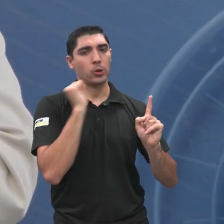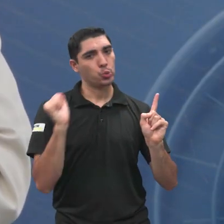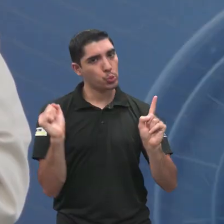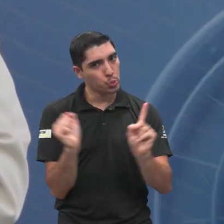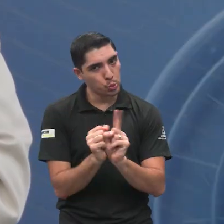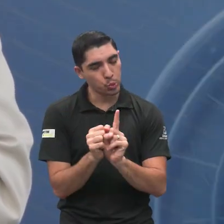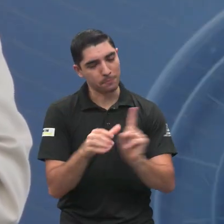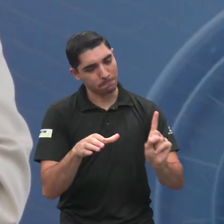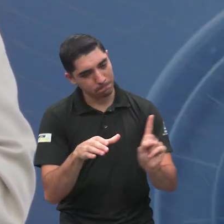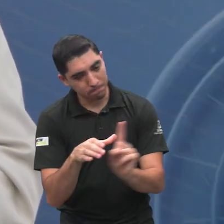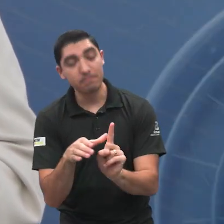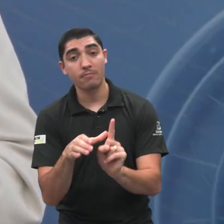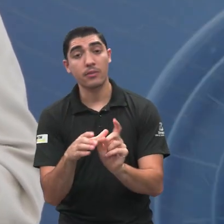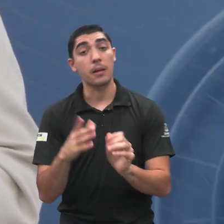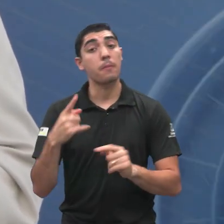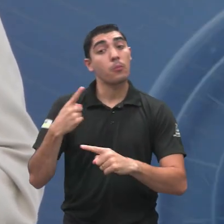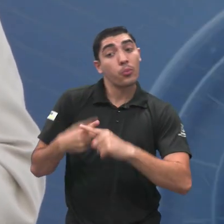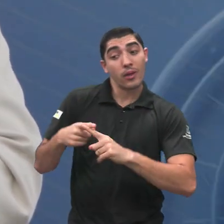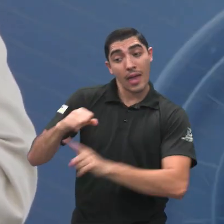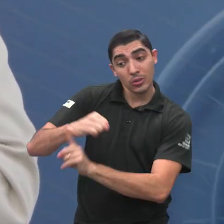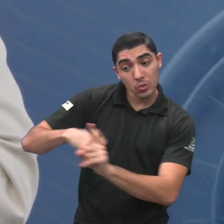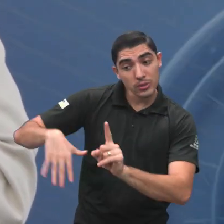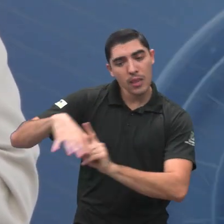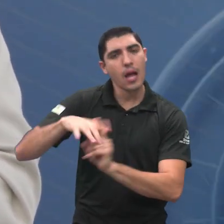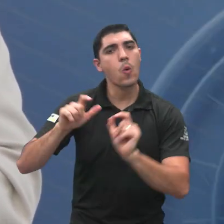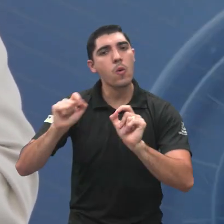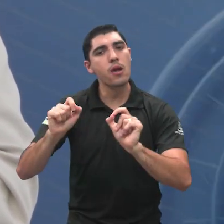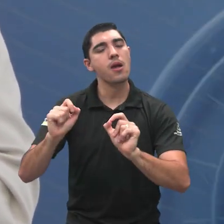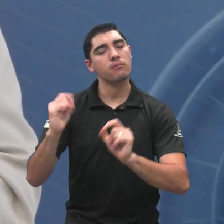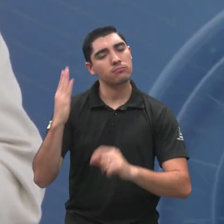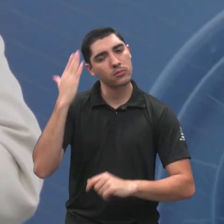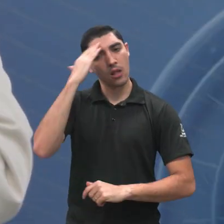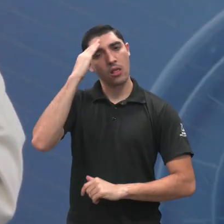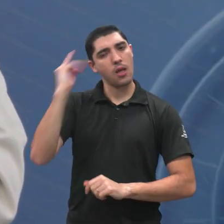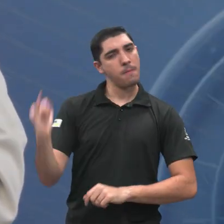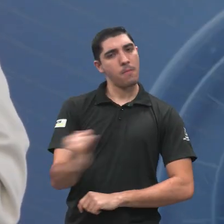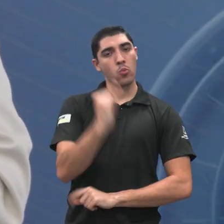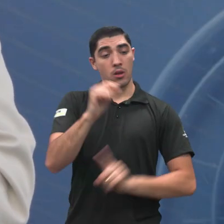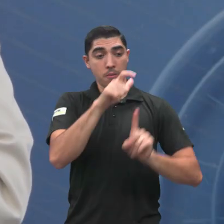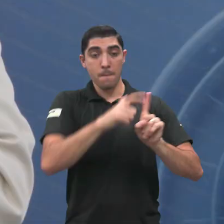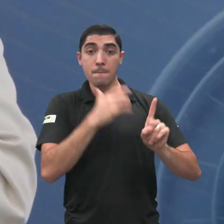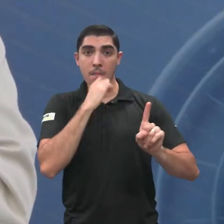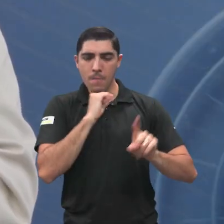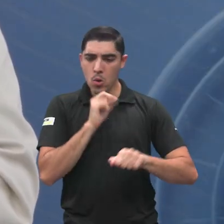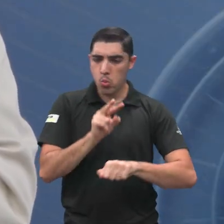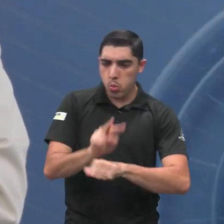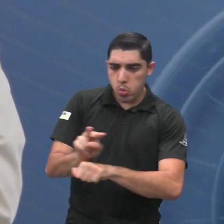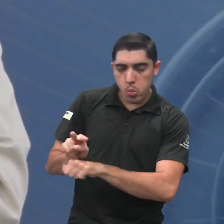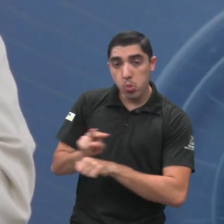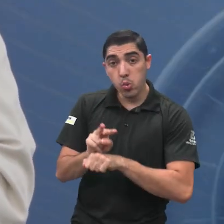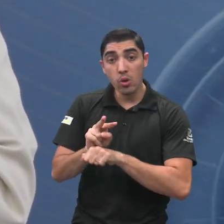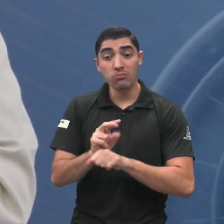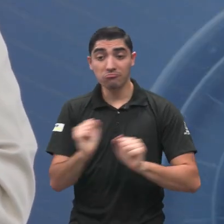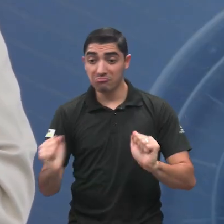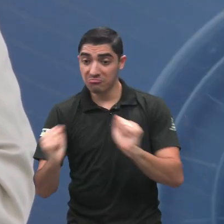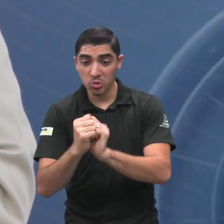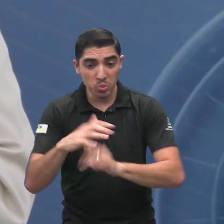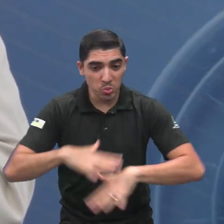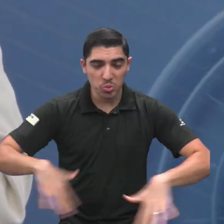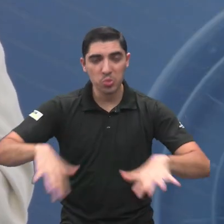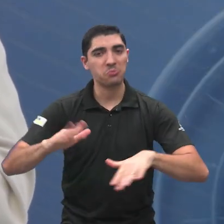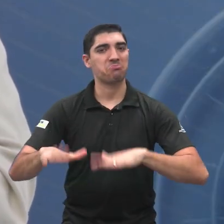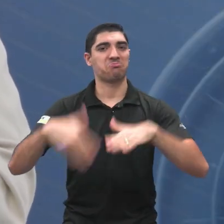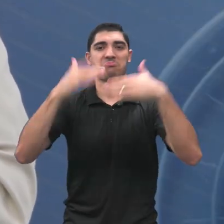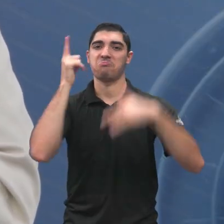De apoio e de uma sociedade que valorize o cuidado. Quando o pai participa, todo mundo ganha.